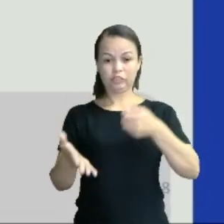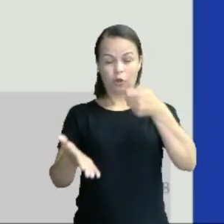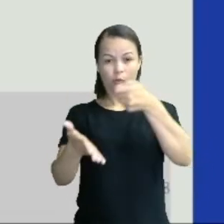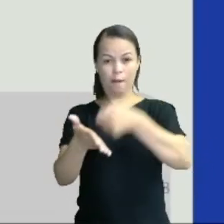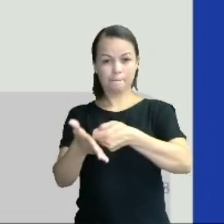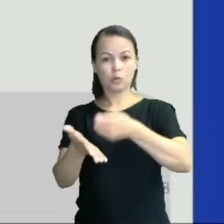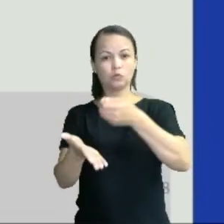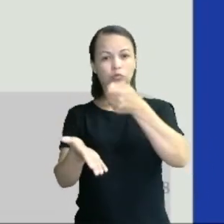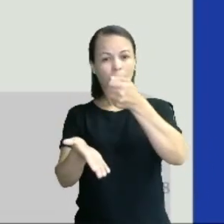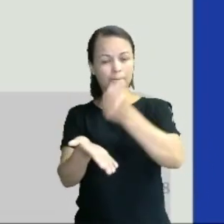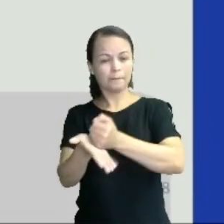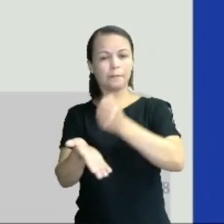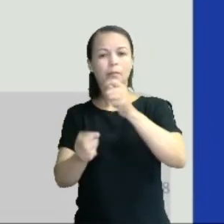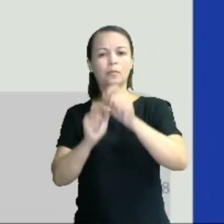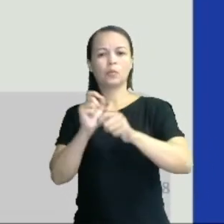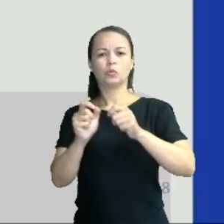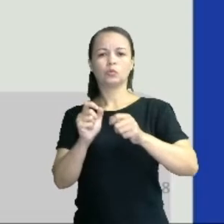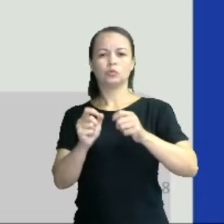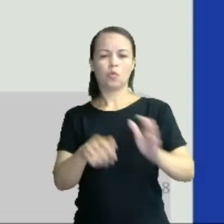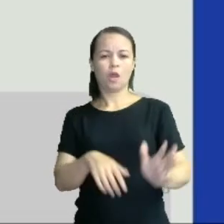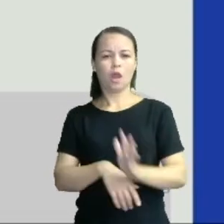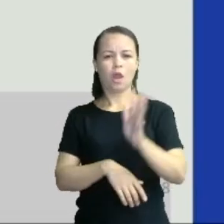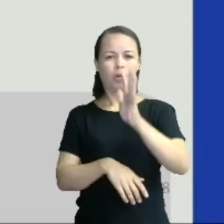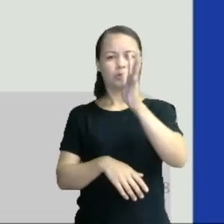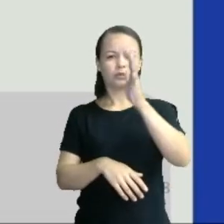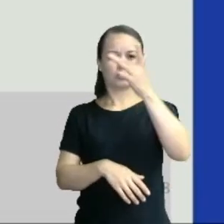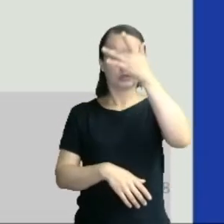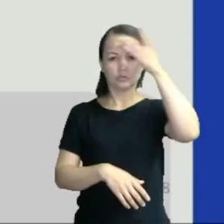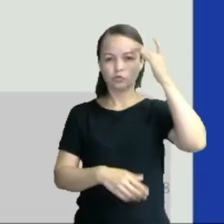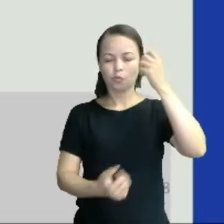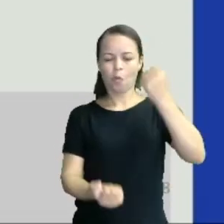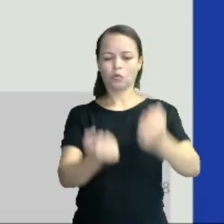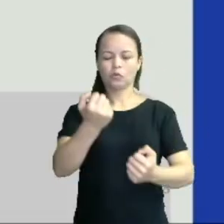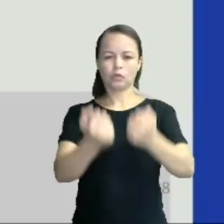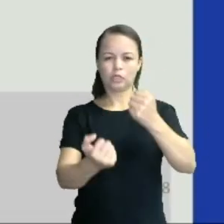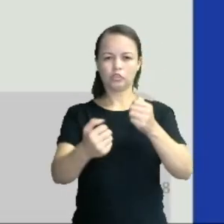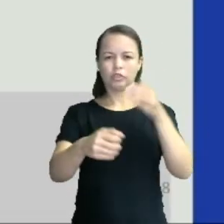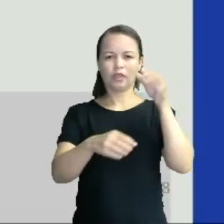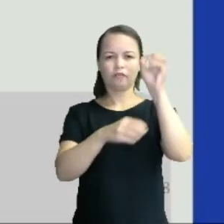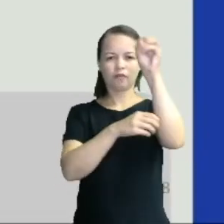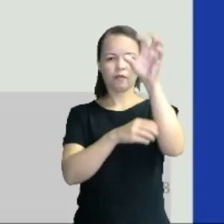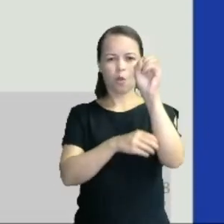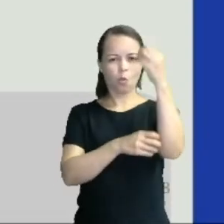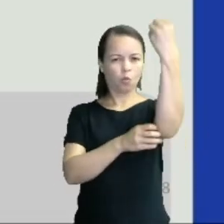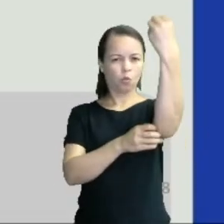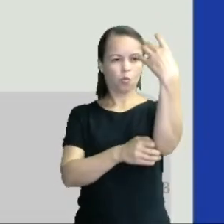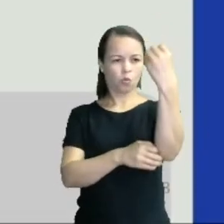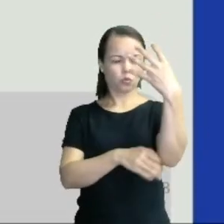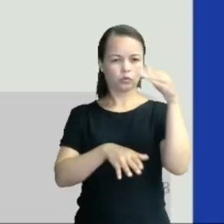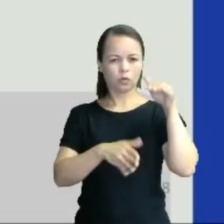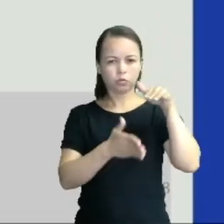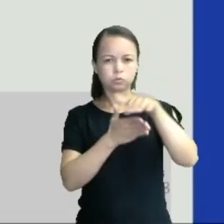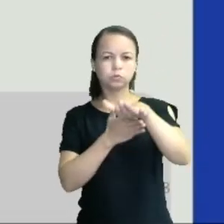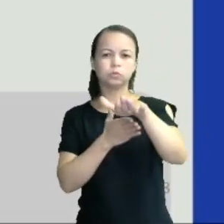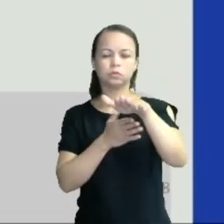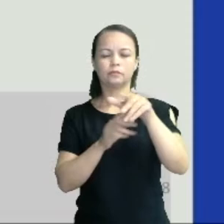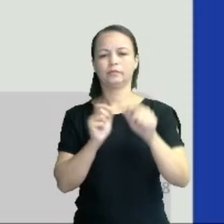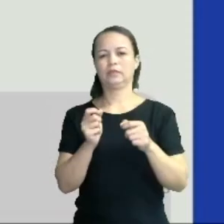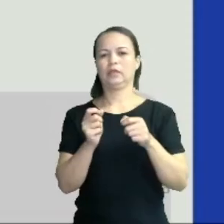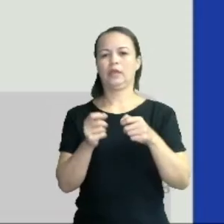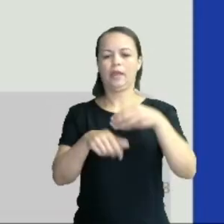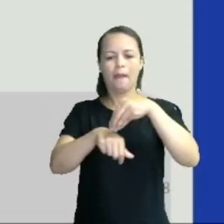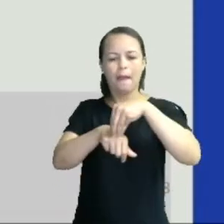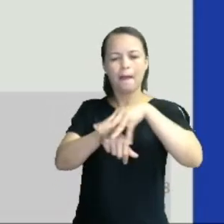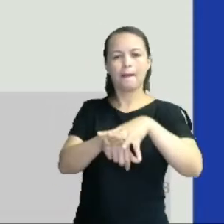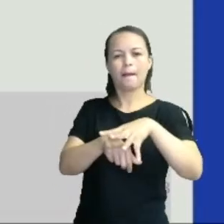muito alta a todos os condutores que avançar o sinal. Esse infligir aí é